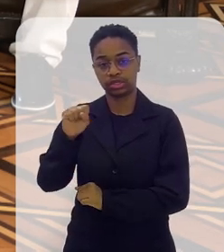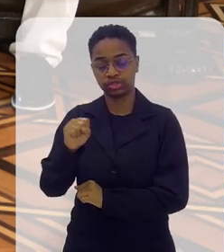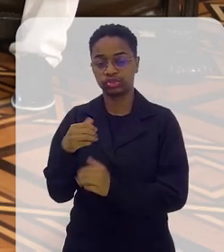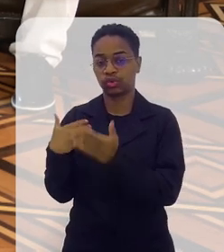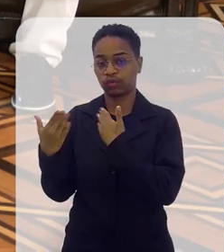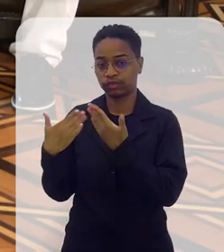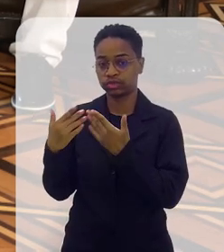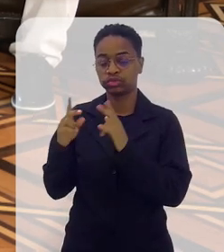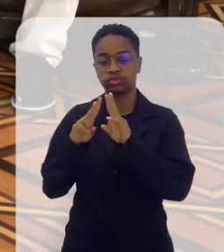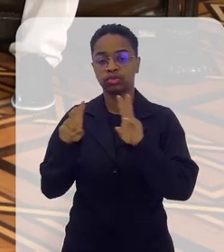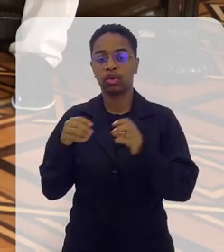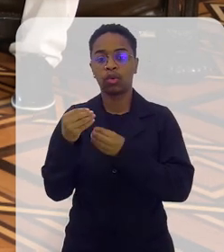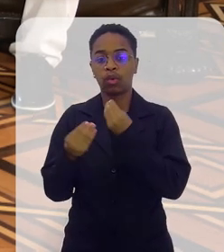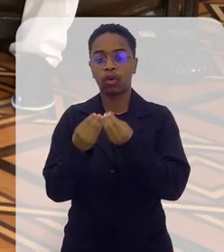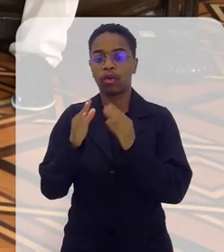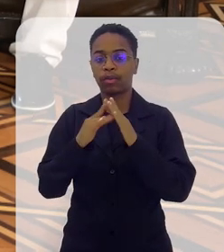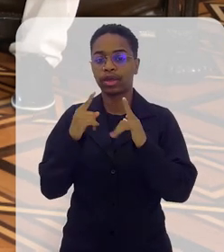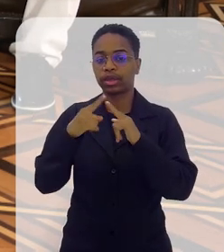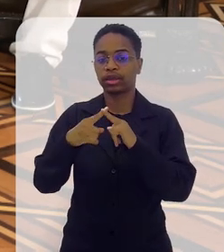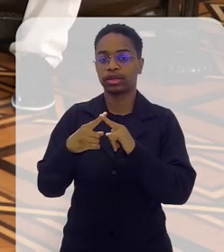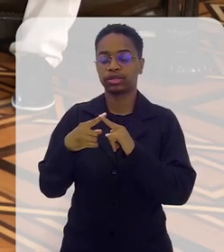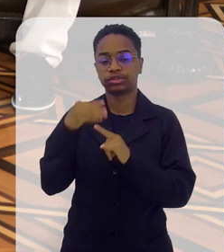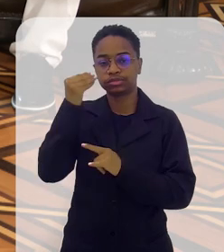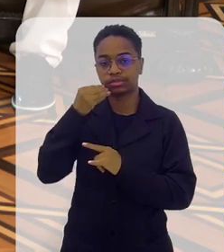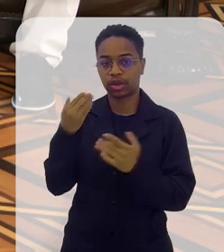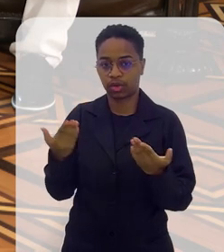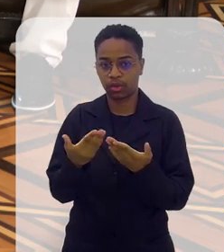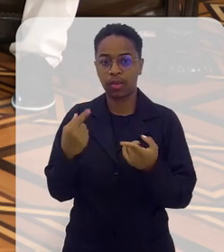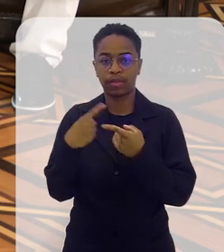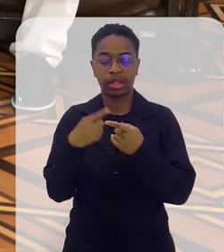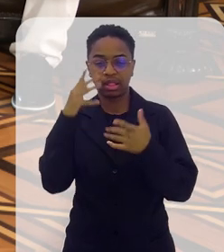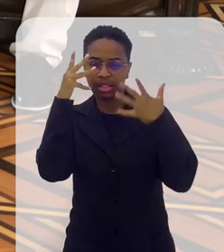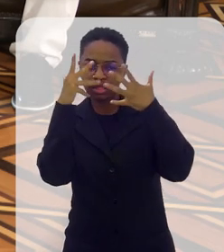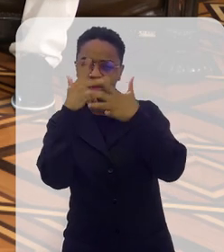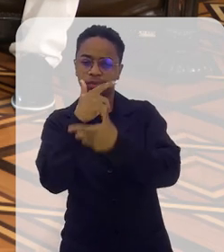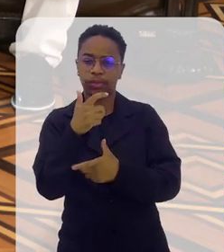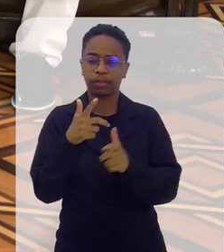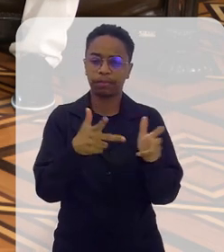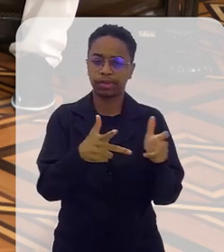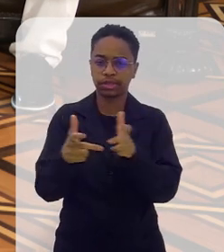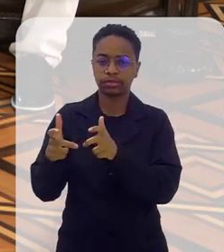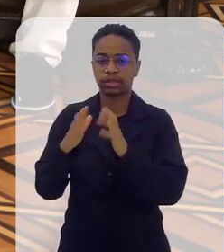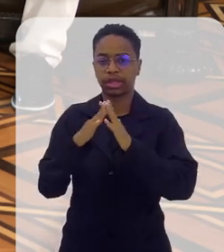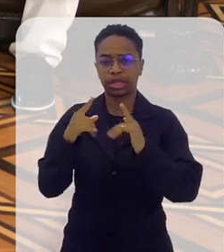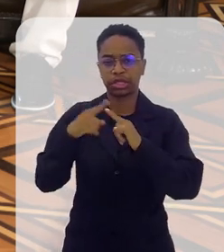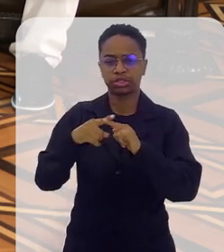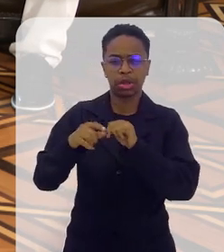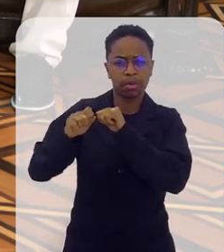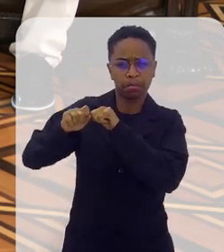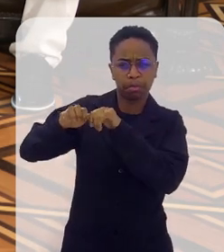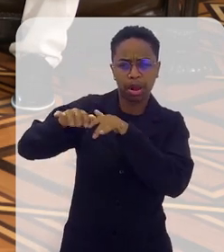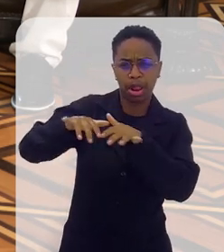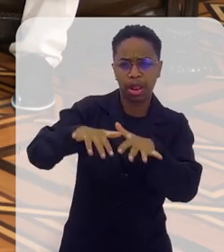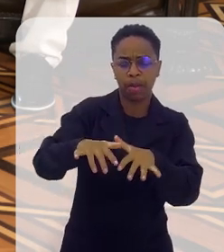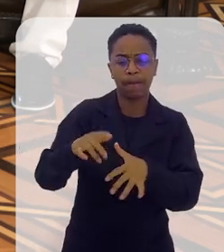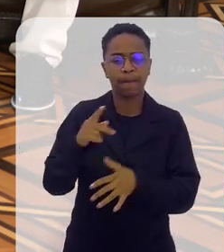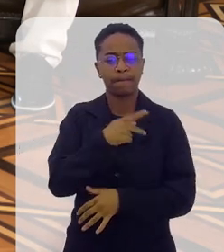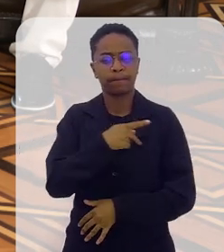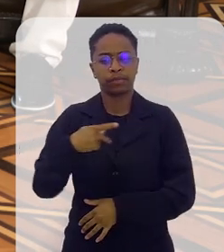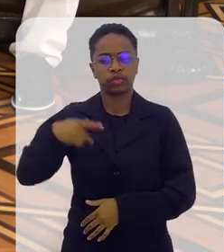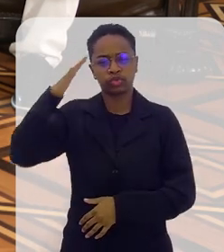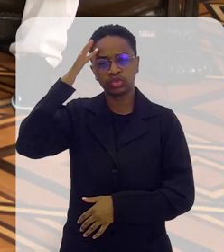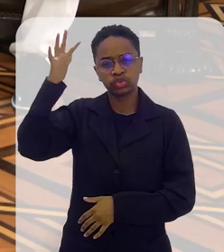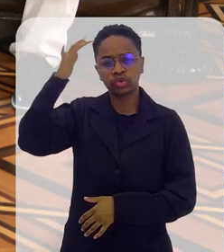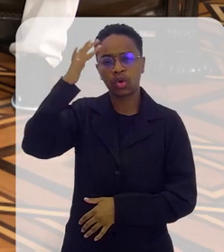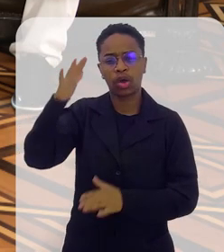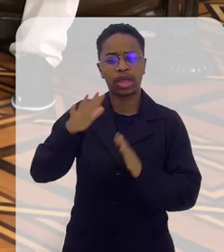que a Igreja de Cristo tem passado. É lindo vermos igrejas cheias, e coisa maravilhosa. Todo pastor sonha em ver o